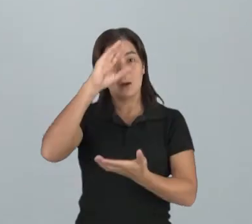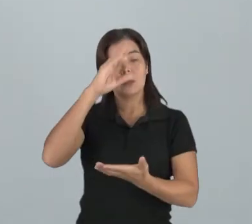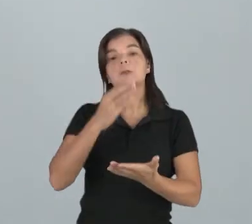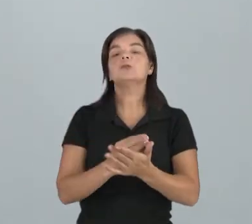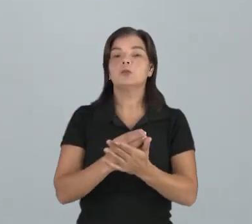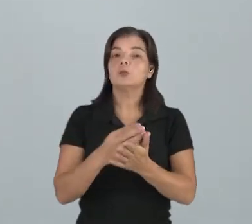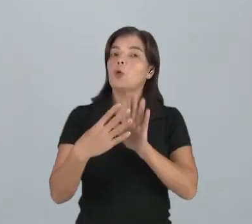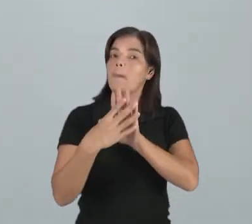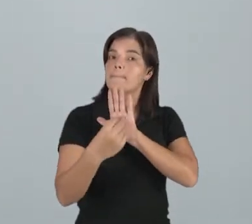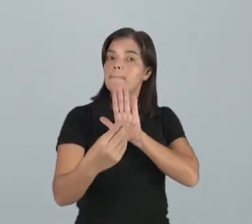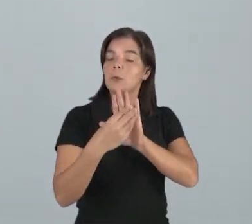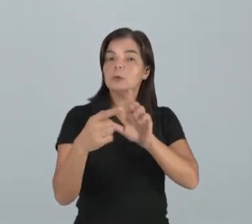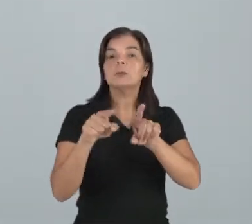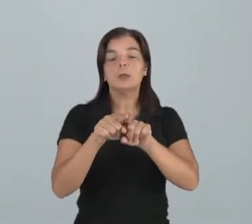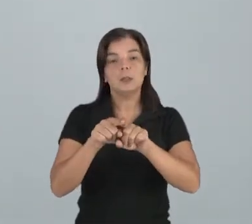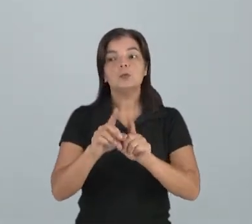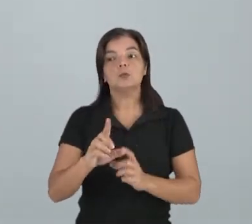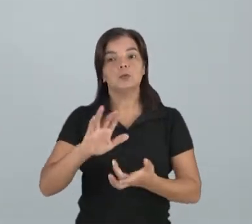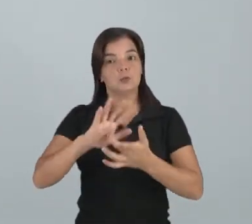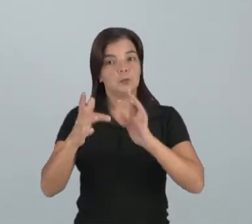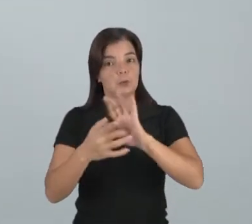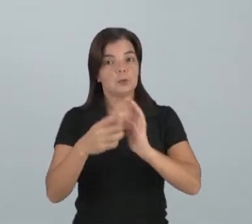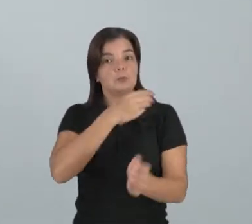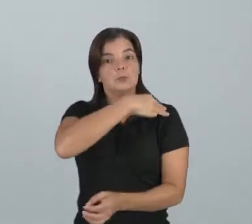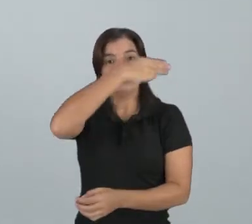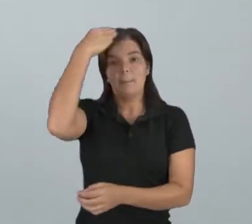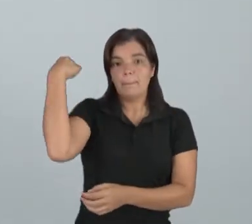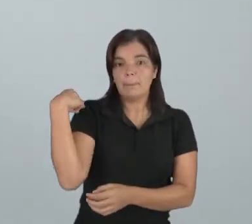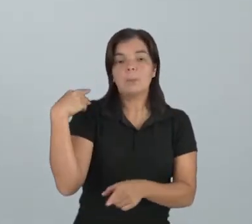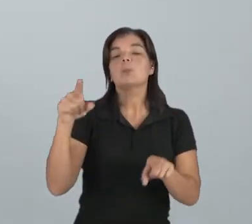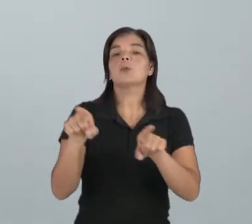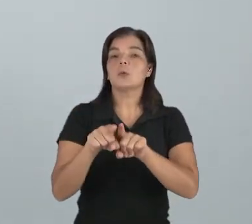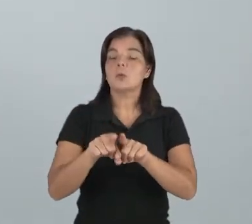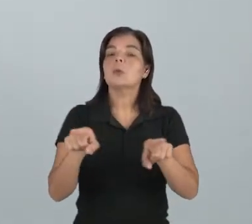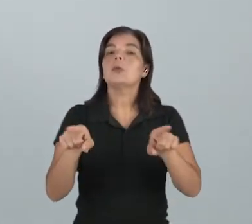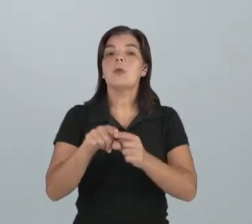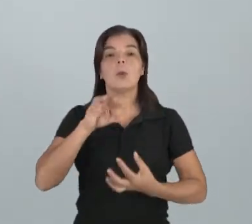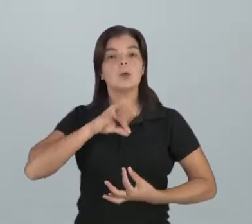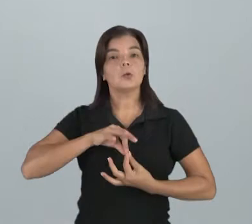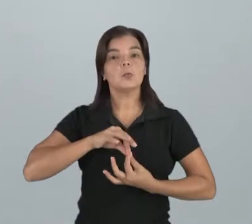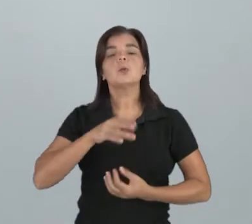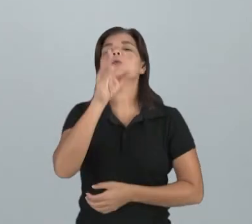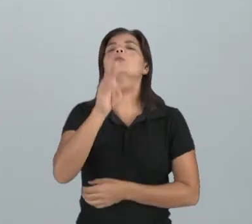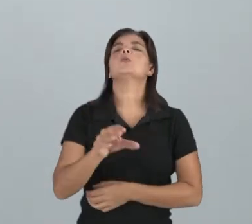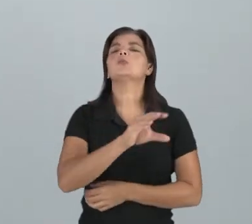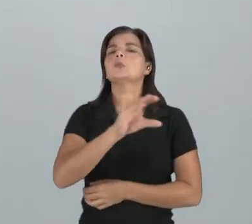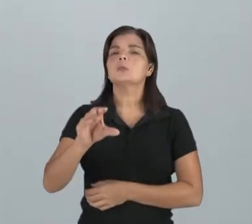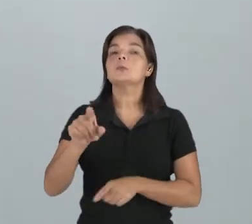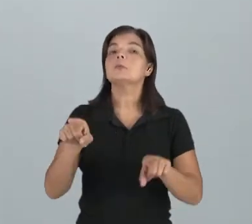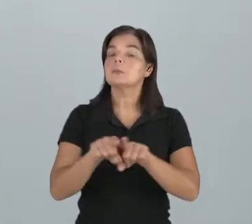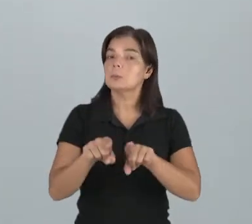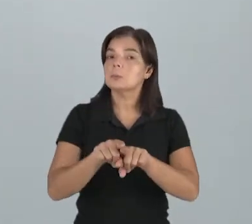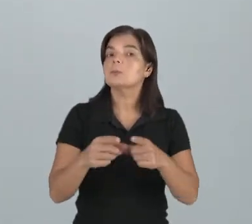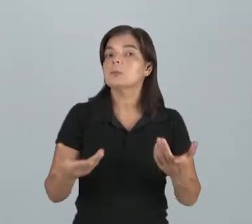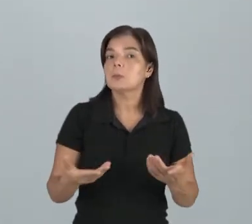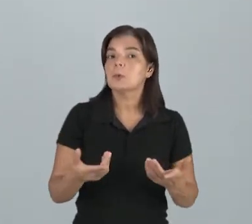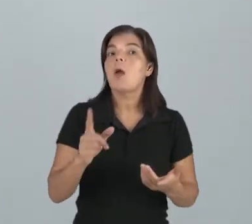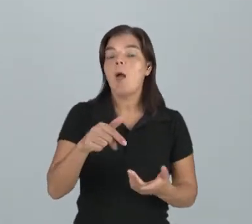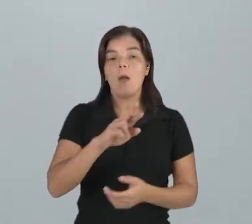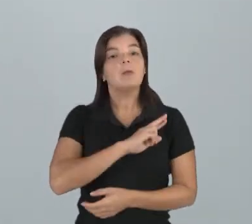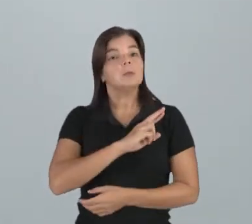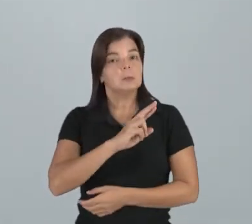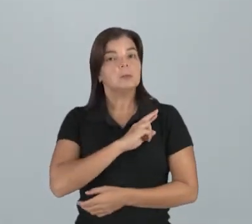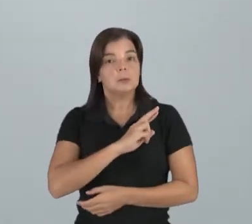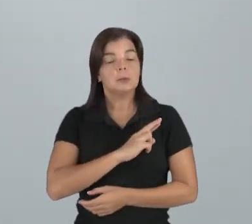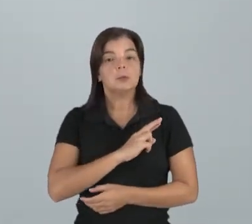nesses modelos de mediação. Jesus, Maria e os espíritos. E o catolicismo? O catolicismo, ele é uma